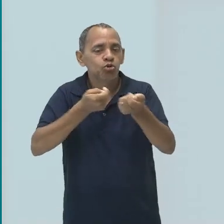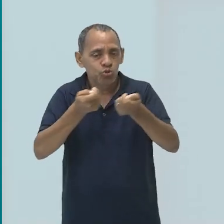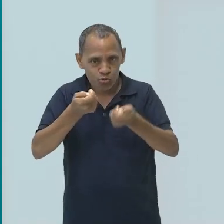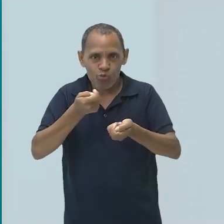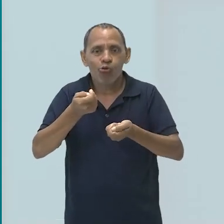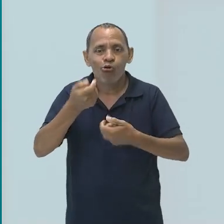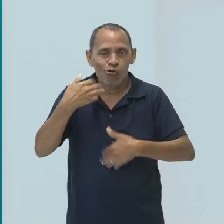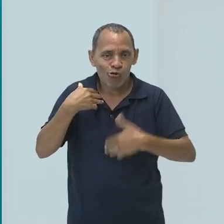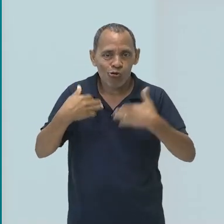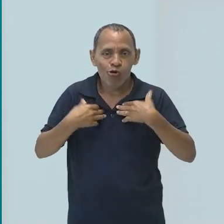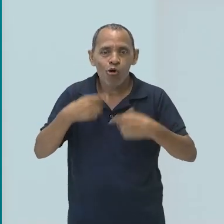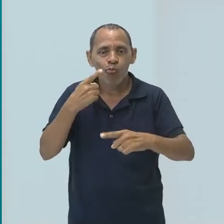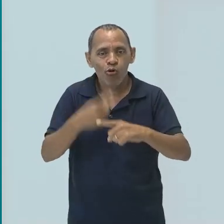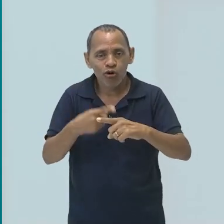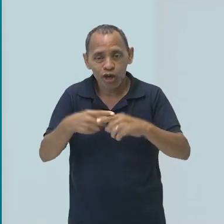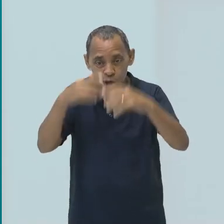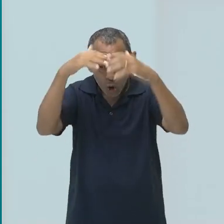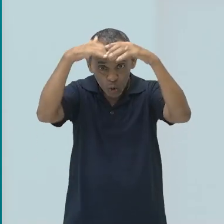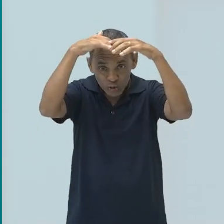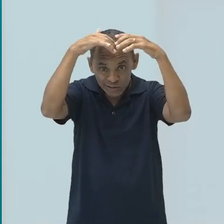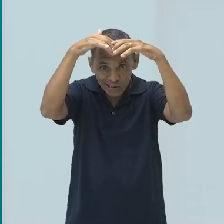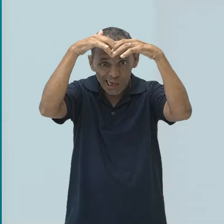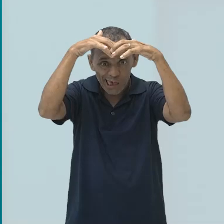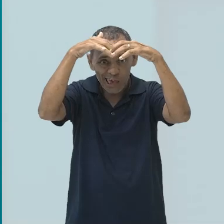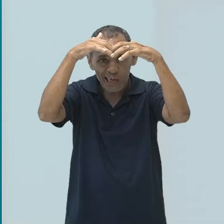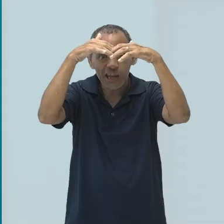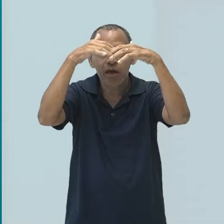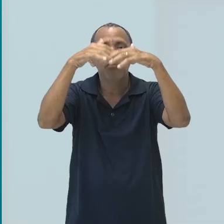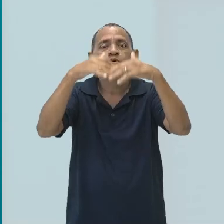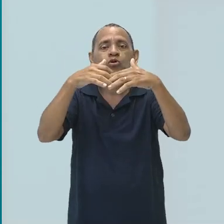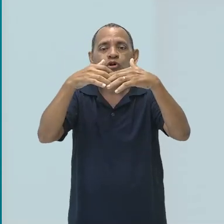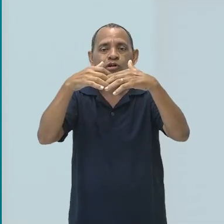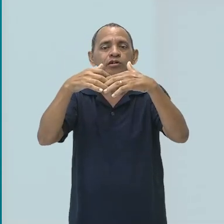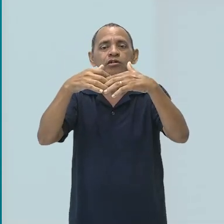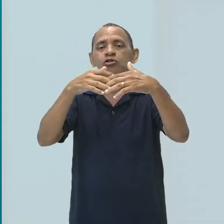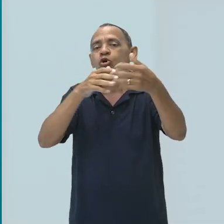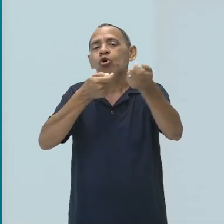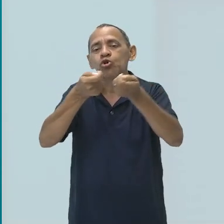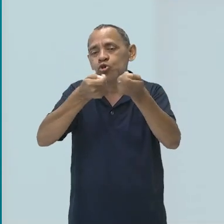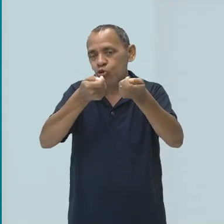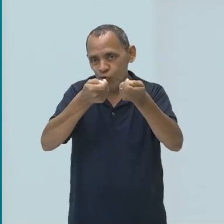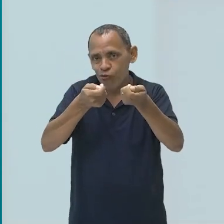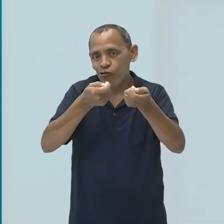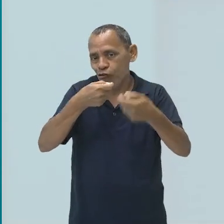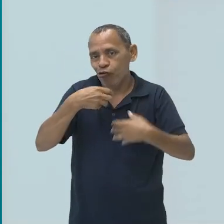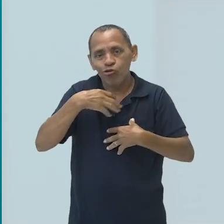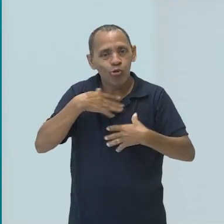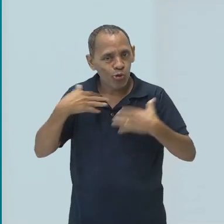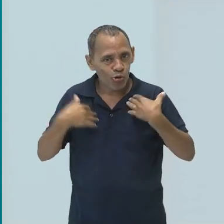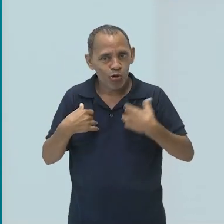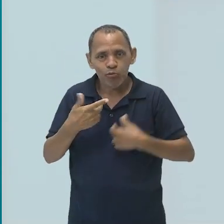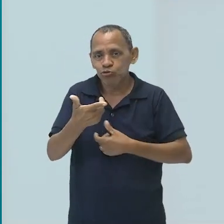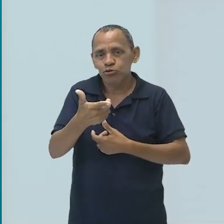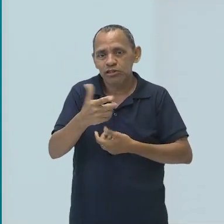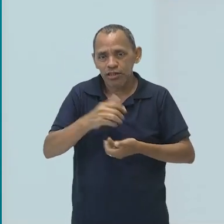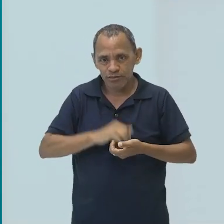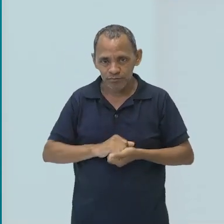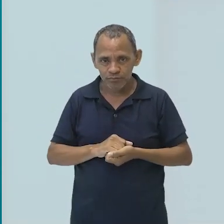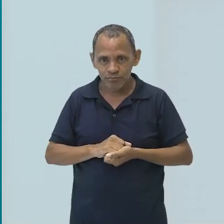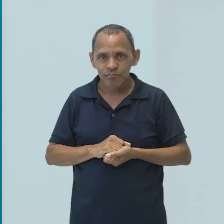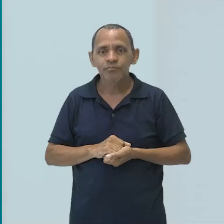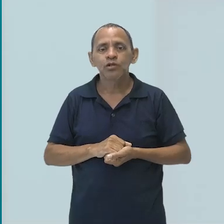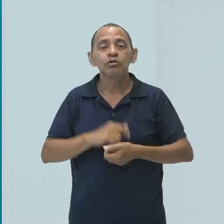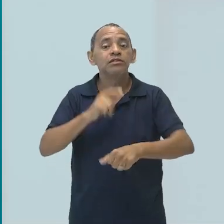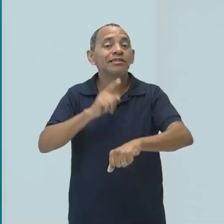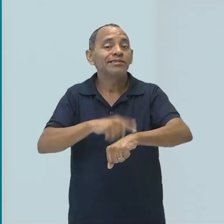está ali bombeando vários sinais, né? Está tudo descontrolado, então geralmente nesse momento, nesse tempo